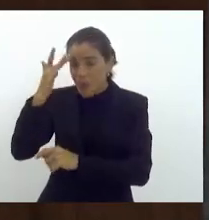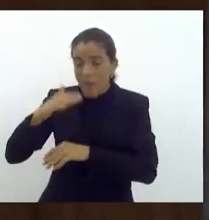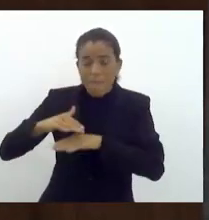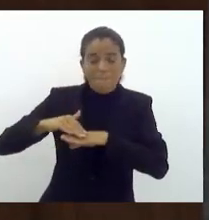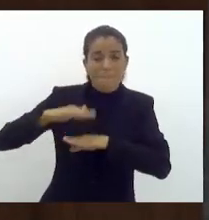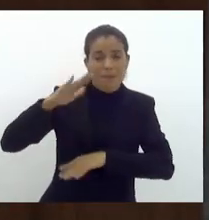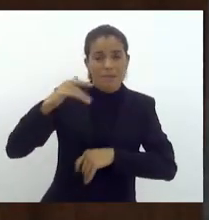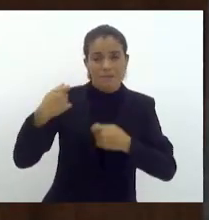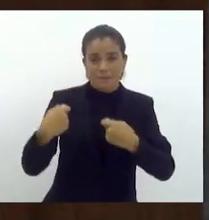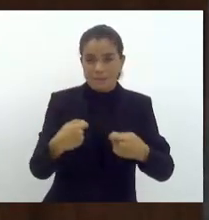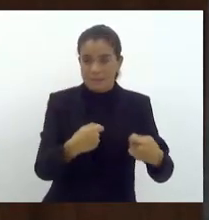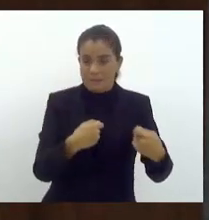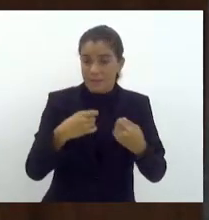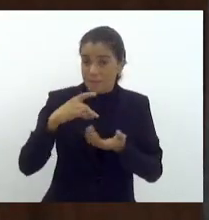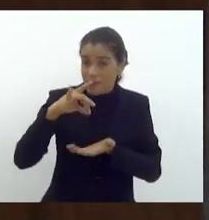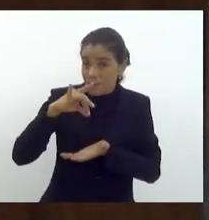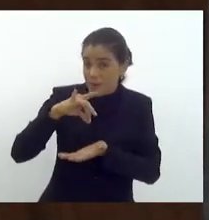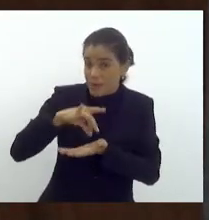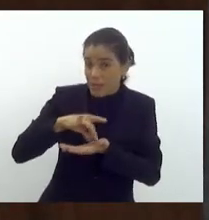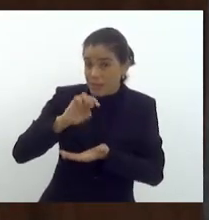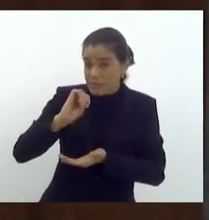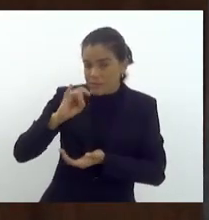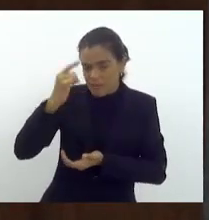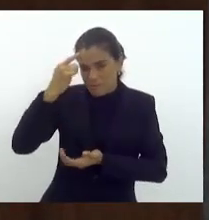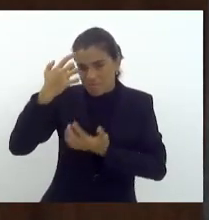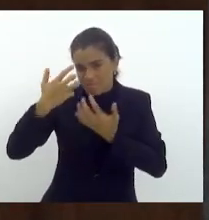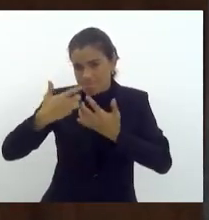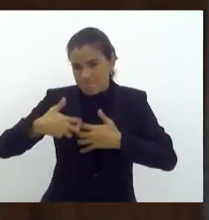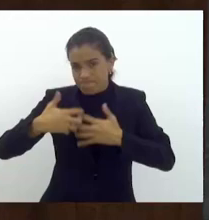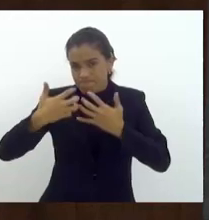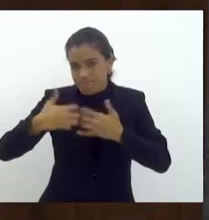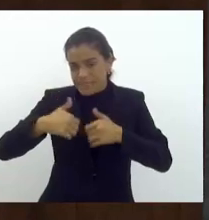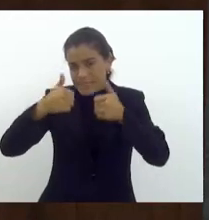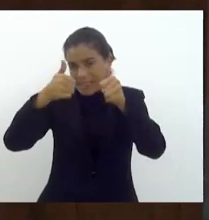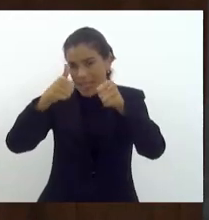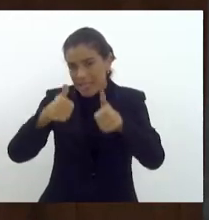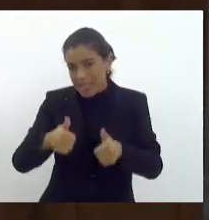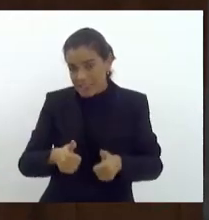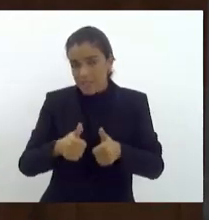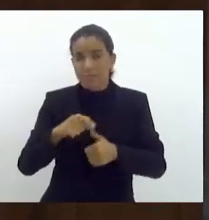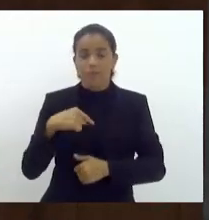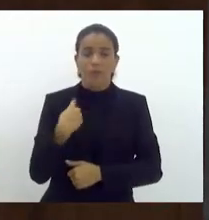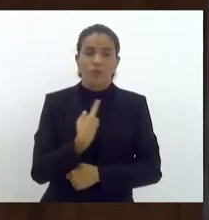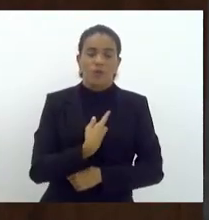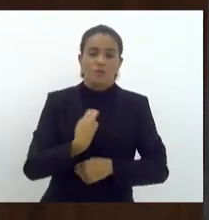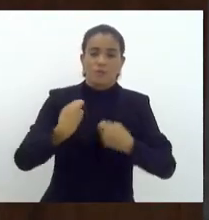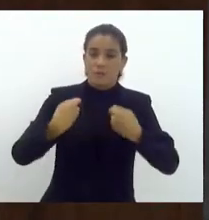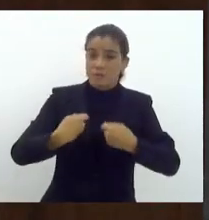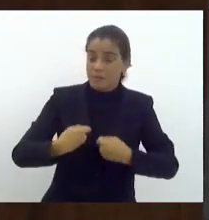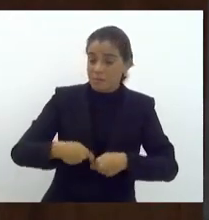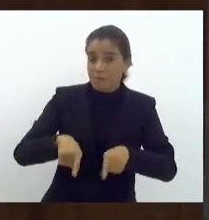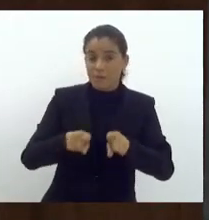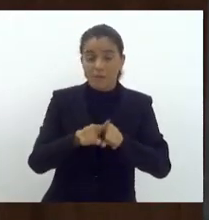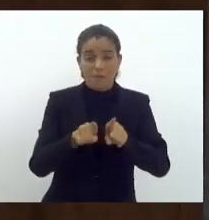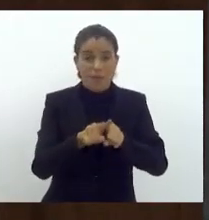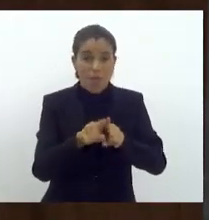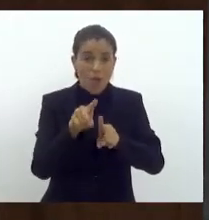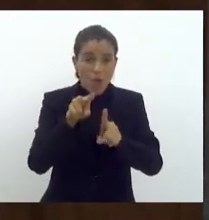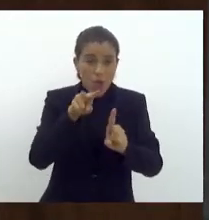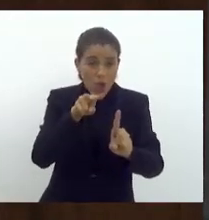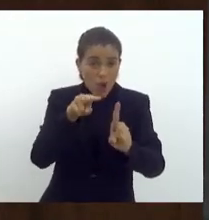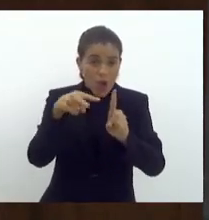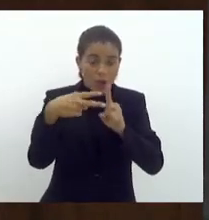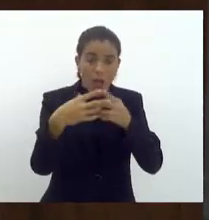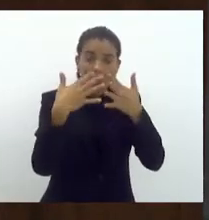na verdade se a gente for parar para analisar nós precisaríamos inclusive olhar de maneira